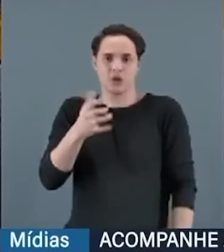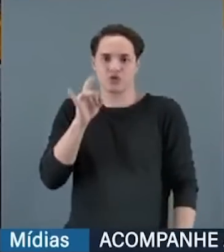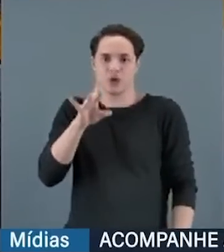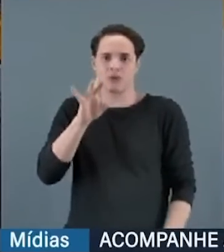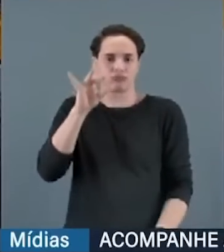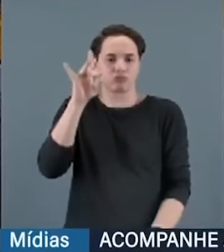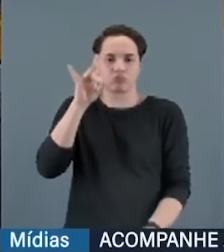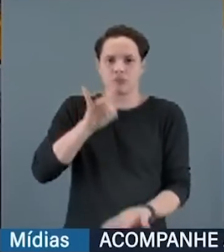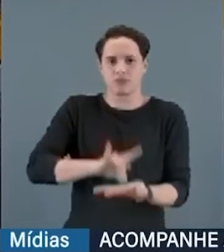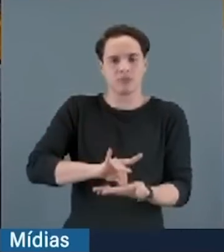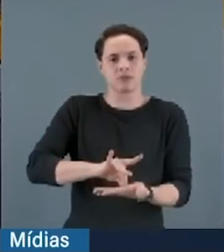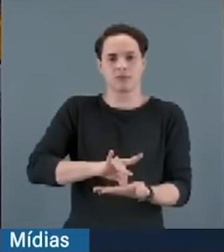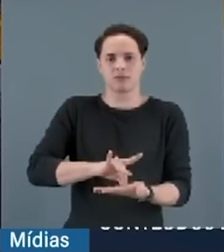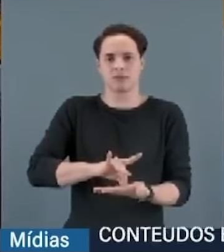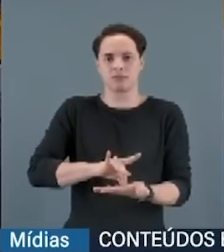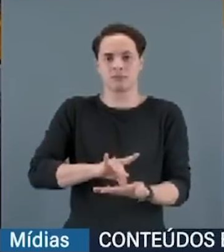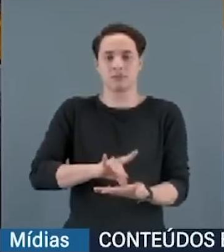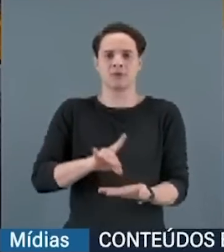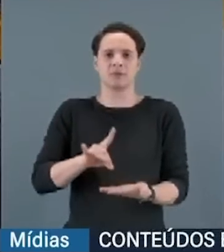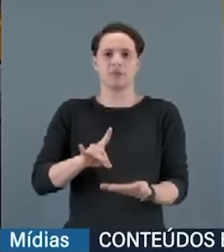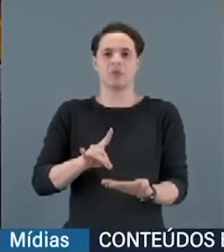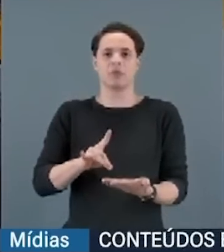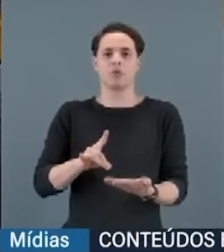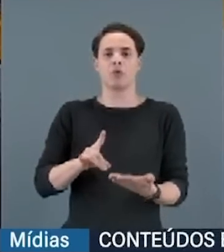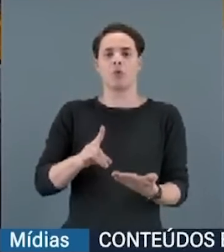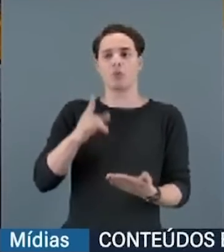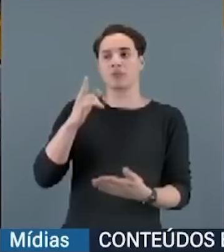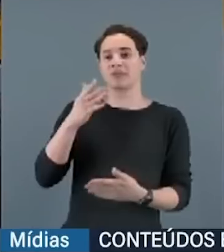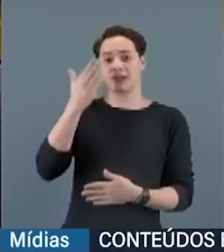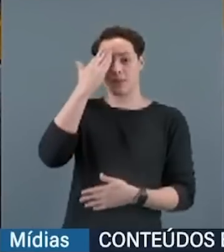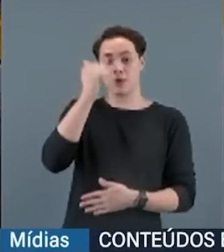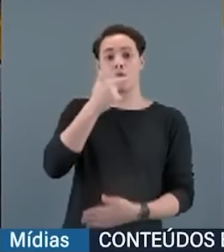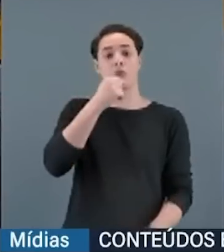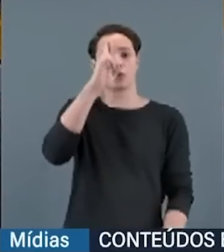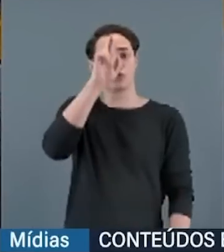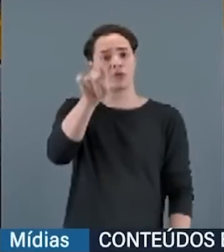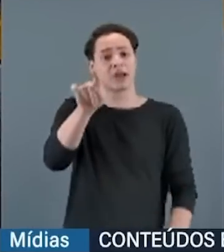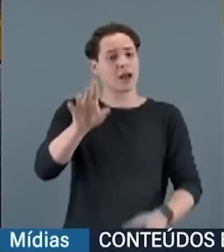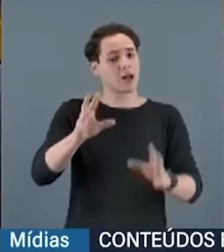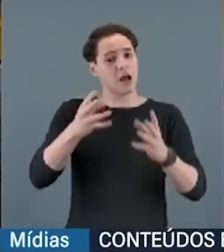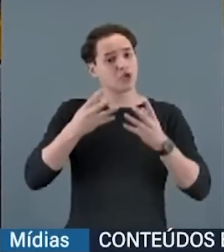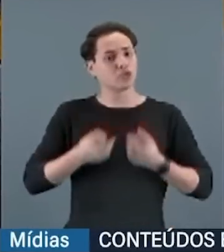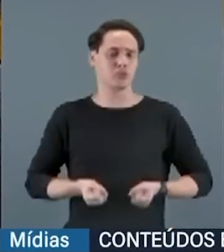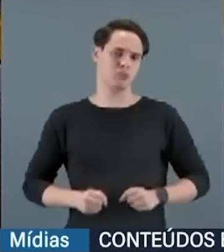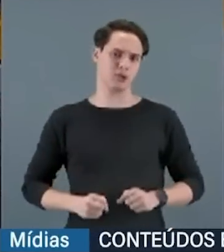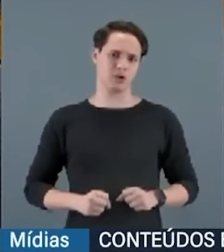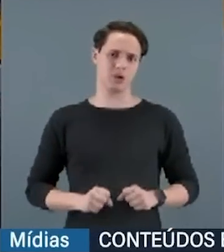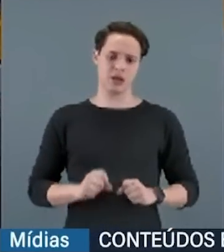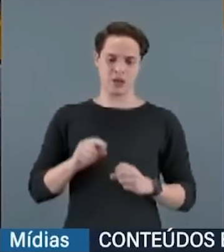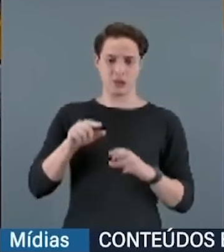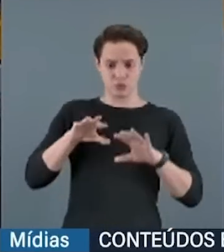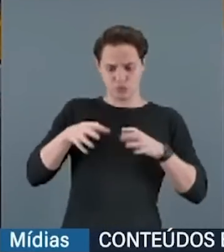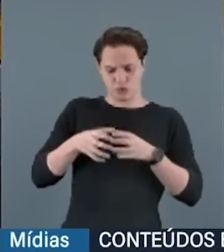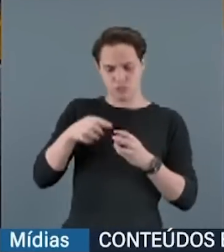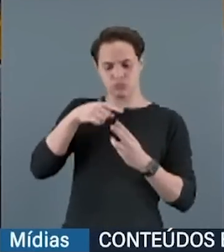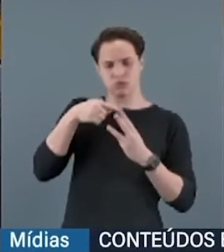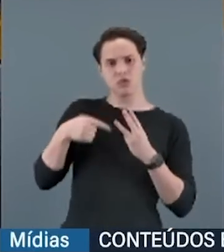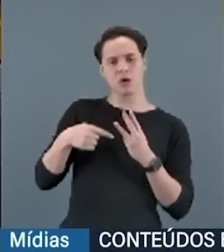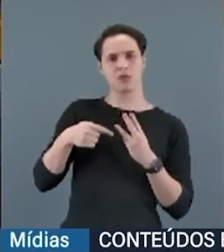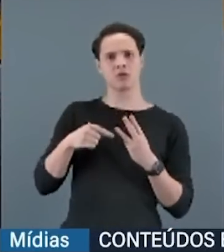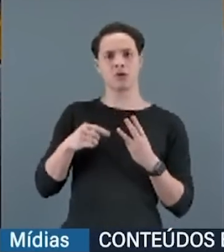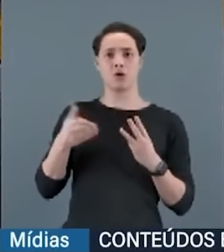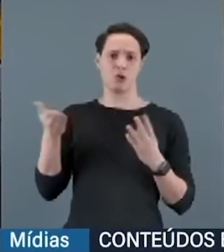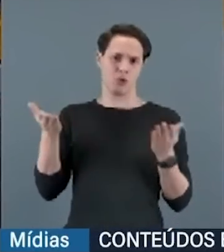fato, no sentido de vossa senhoria assumir com esse grupo pequeno, porque